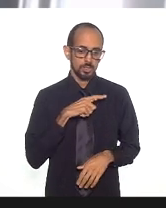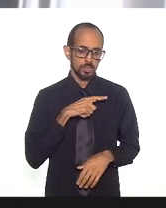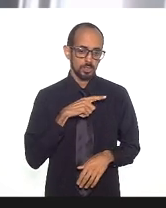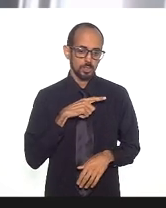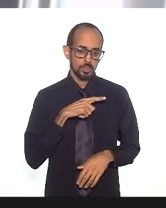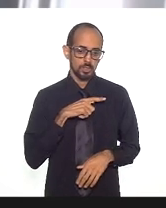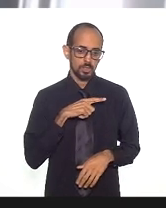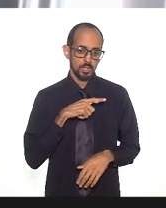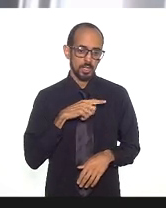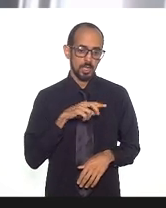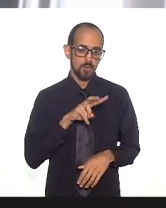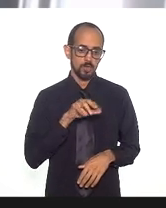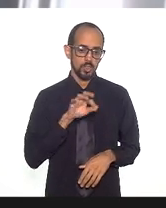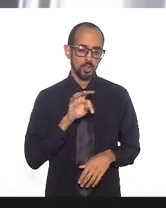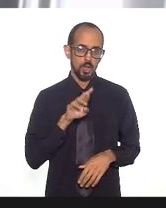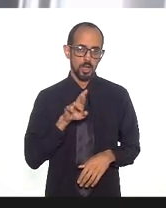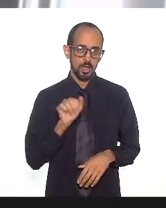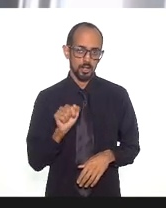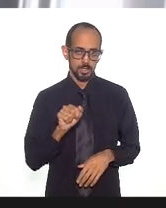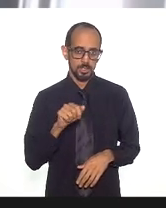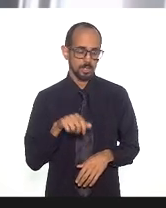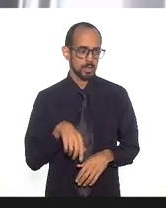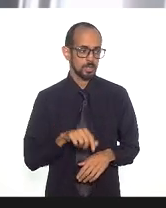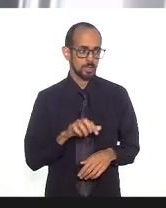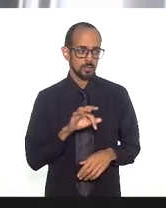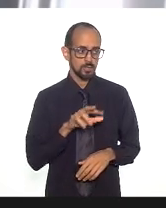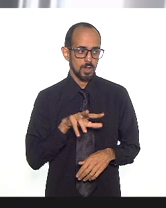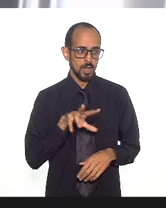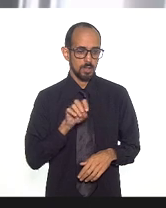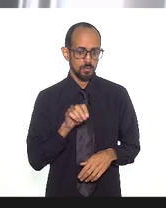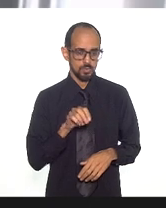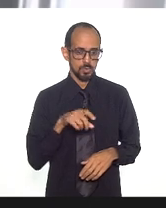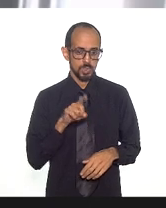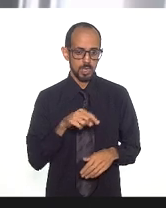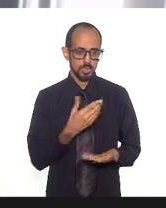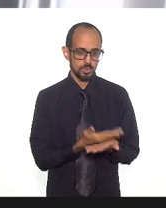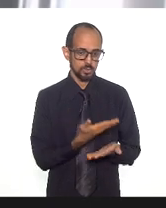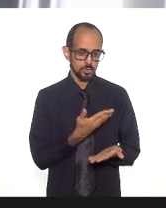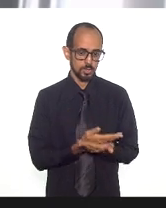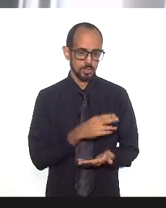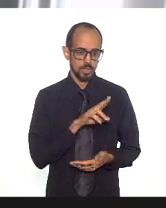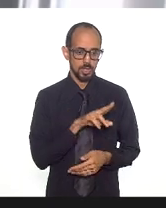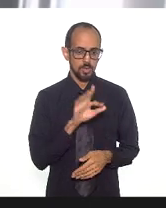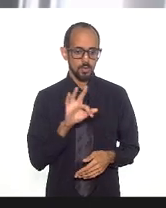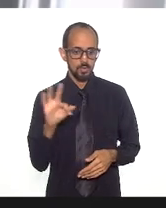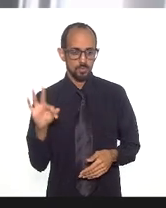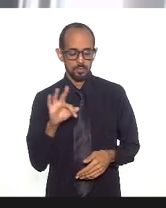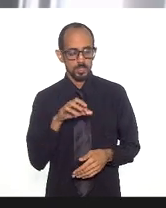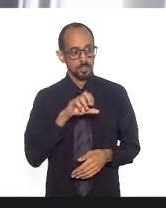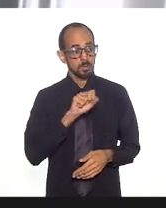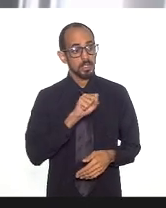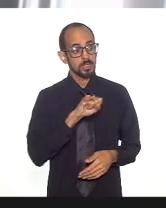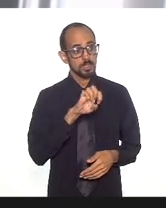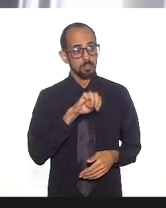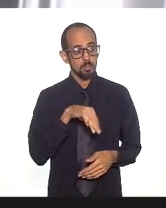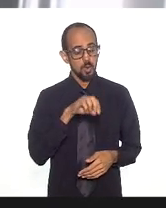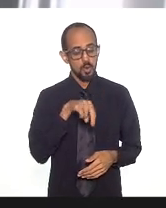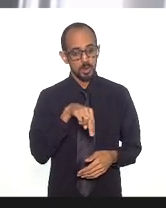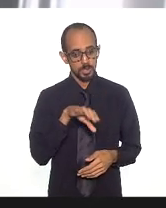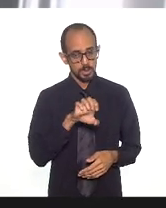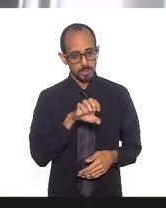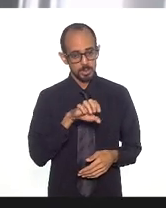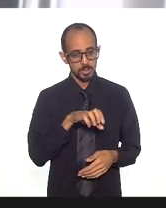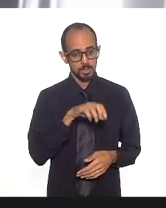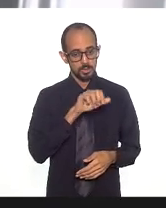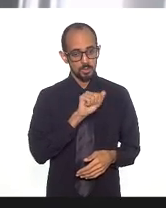que eu conheço há muito tempo, foi estudante de pedagogia da UF, prazer rever a Simone aqui, e também o Alexandre, acho que